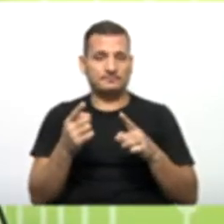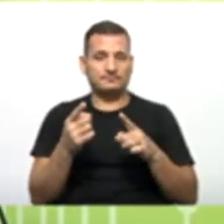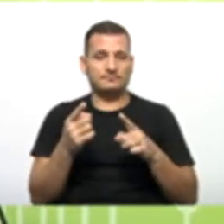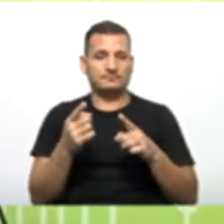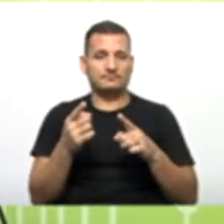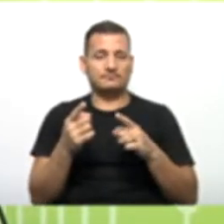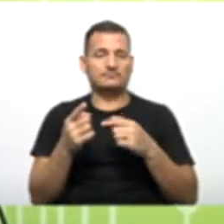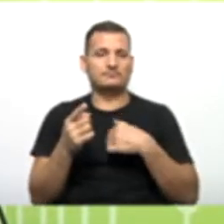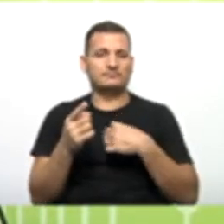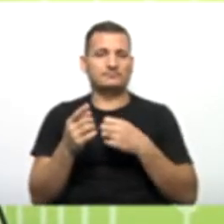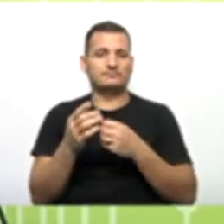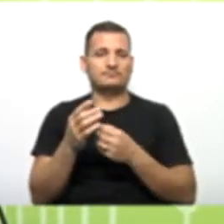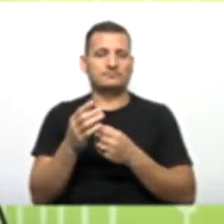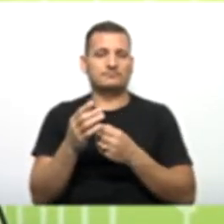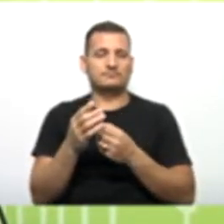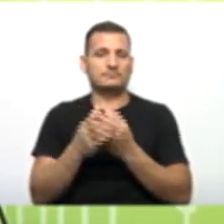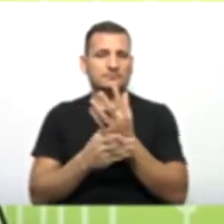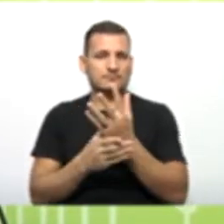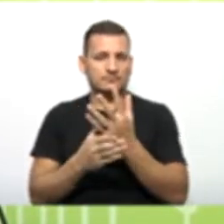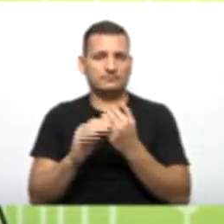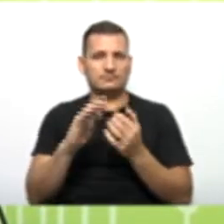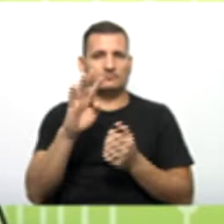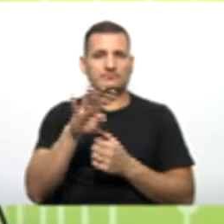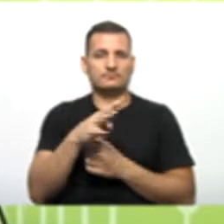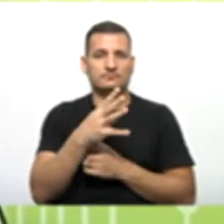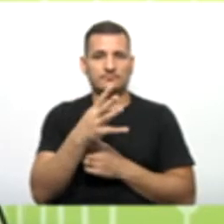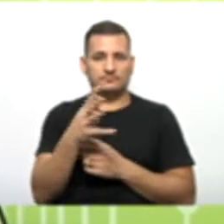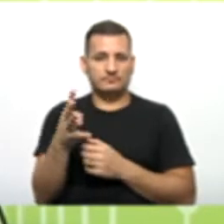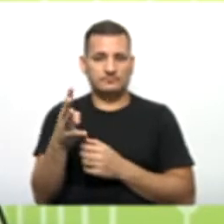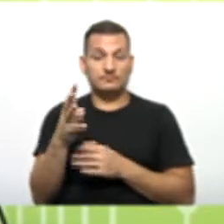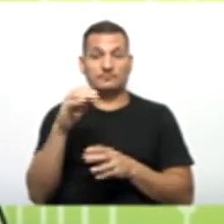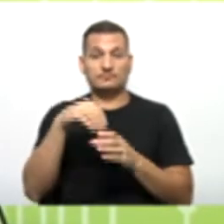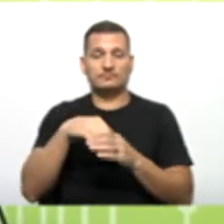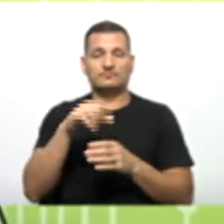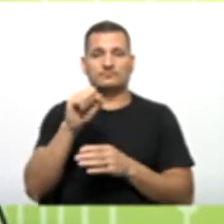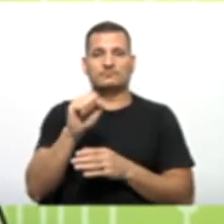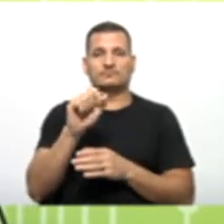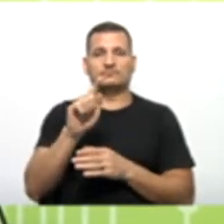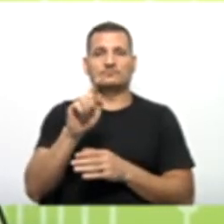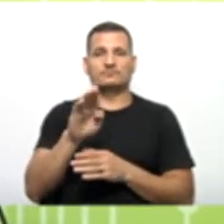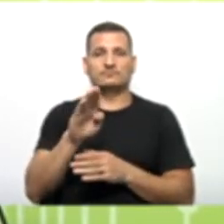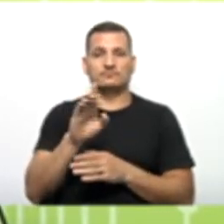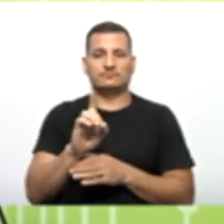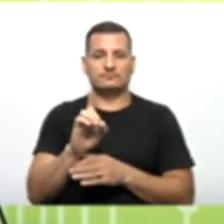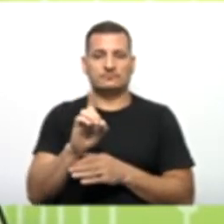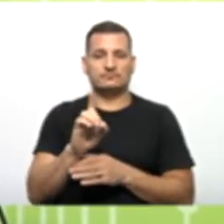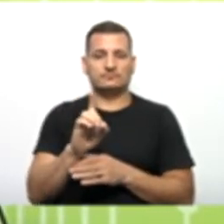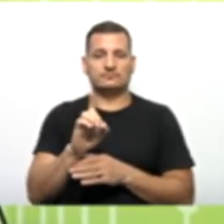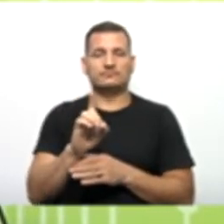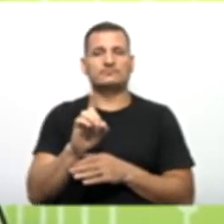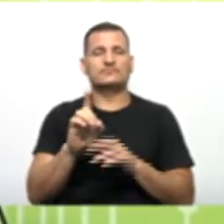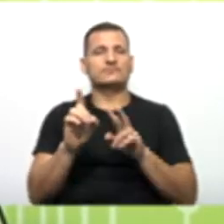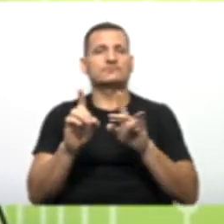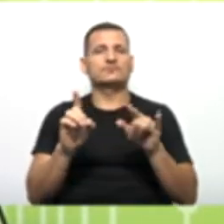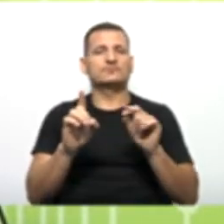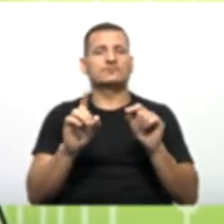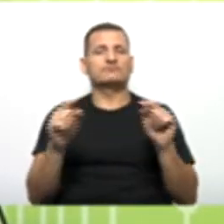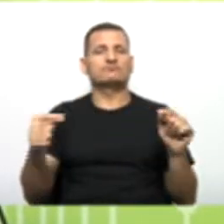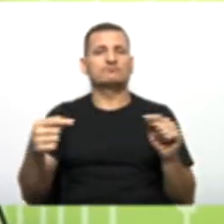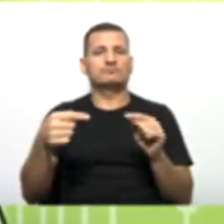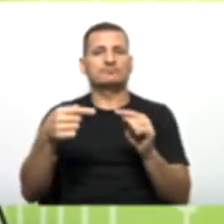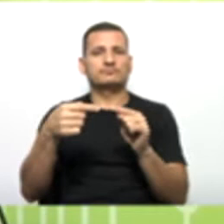tabela dentro do sgb de então eles vão fazer uma conexão não